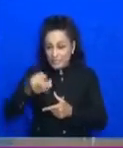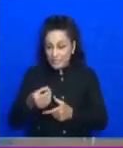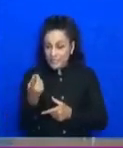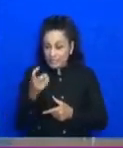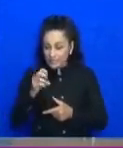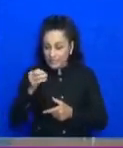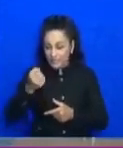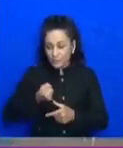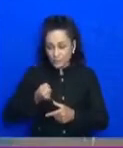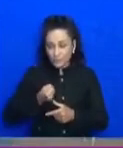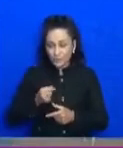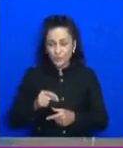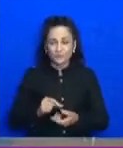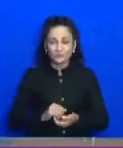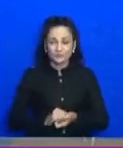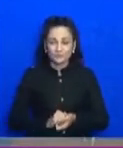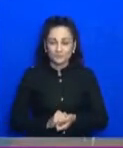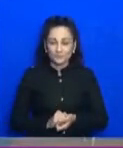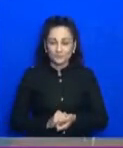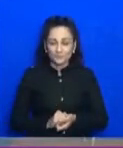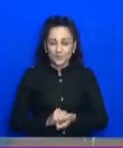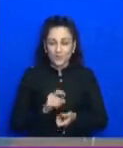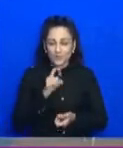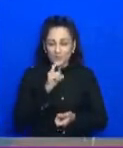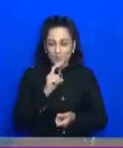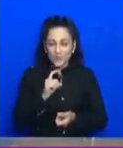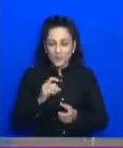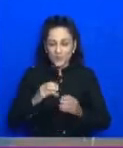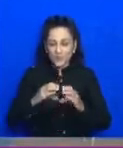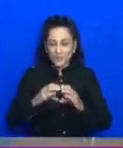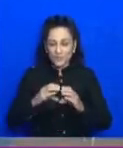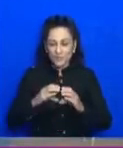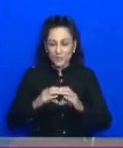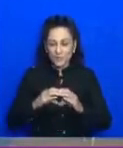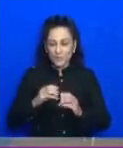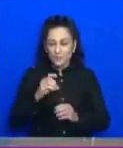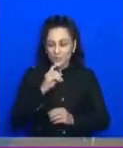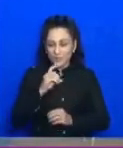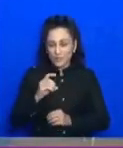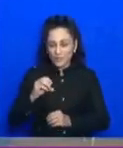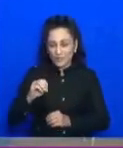números. Bola verde, número 03. Verde, 03.